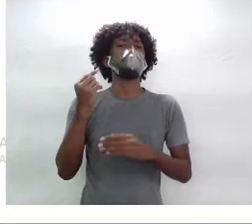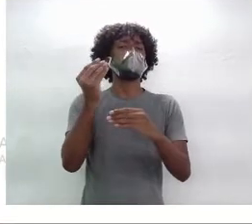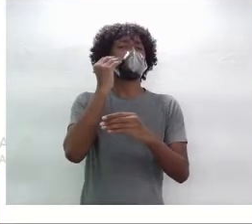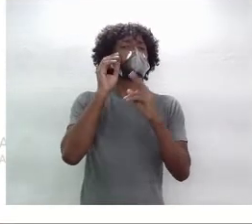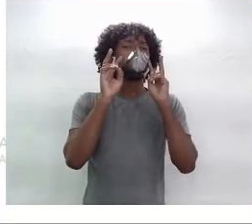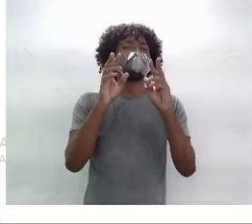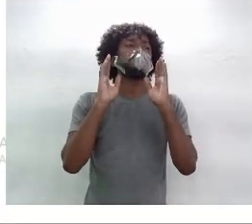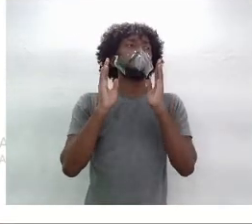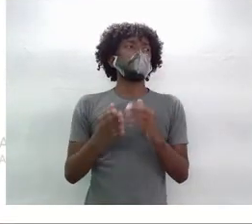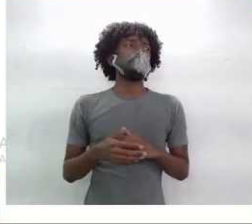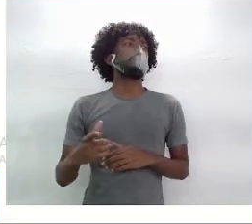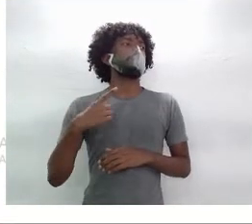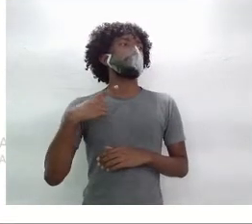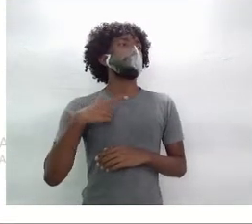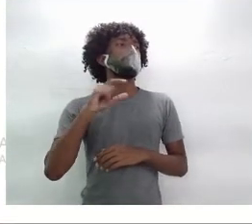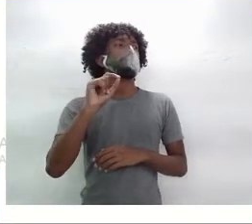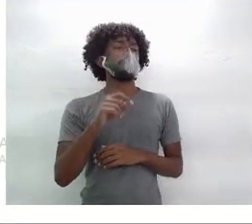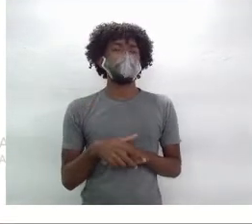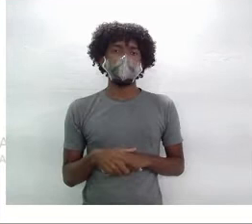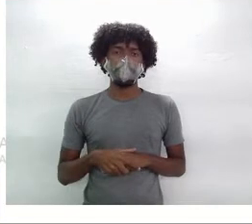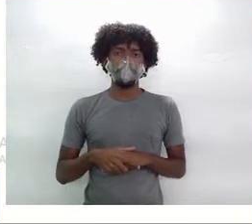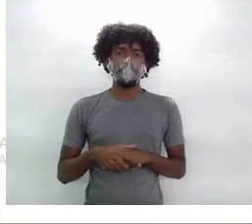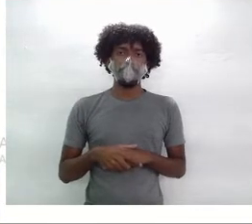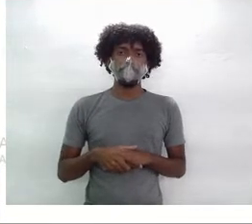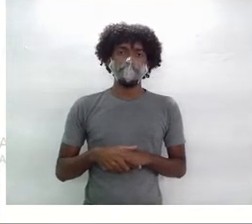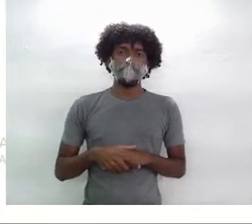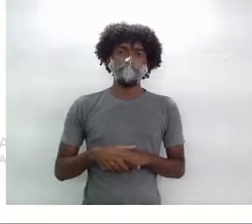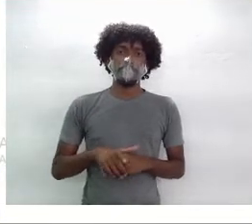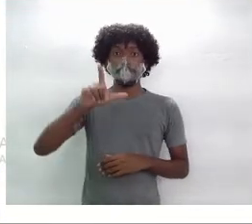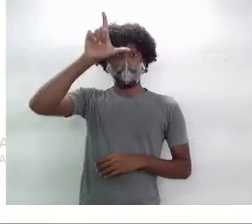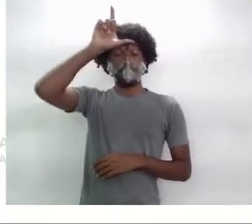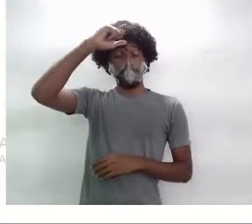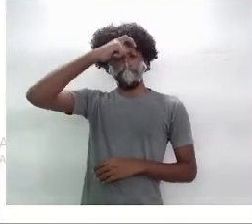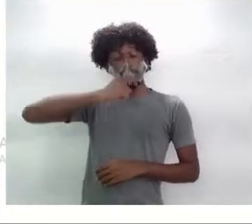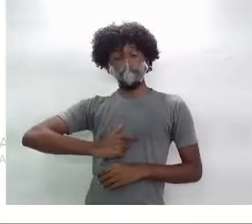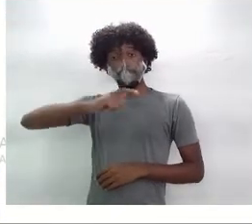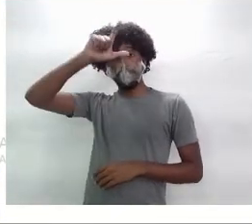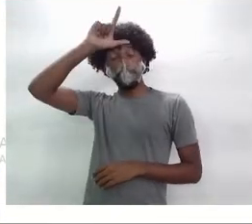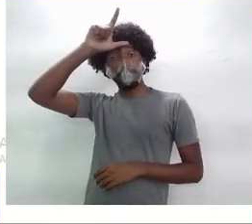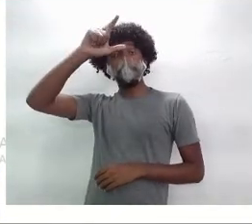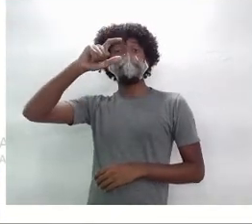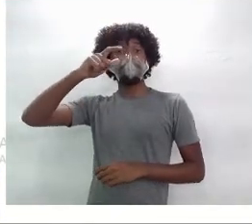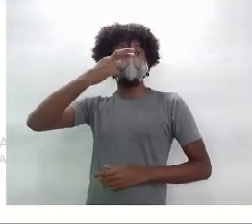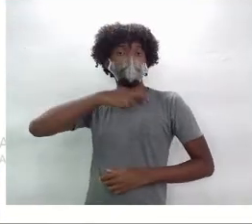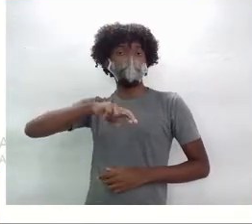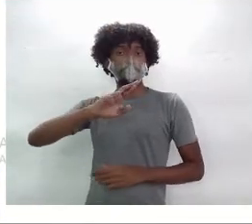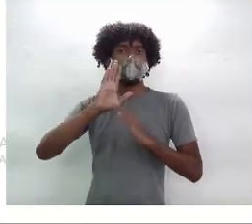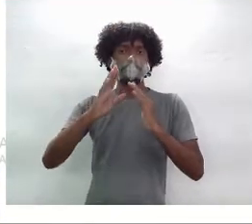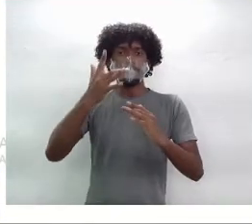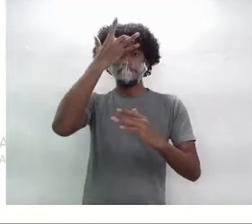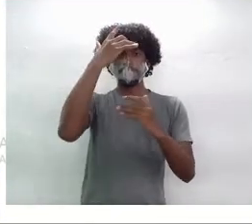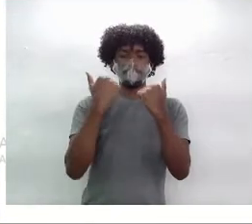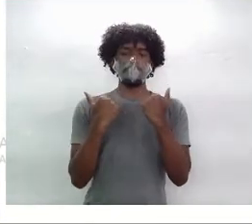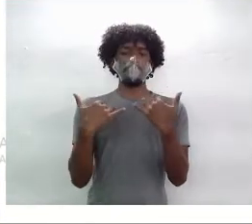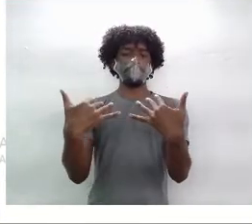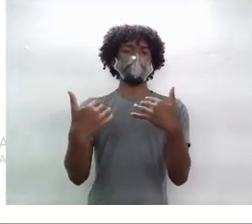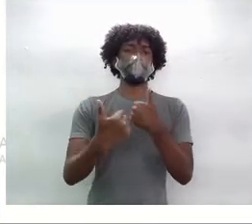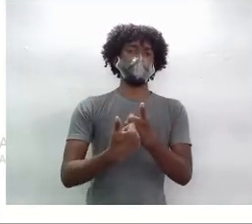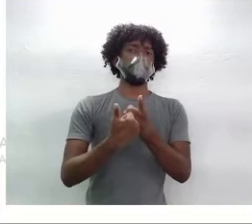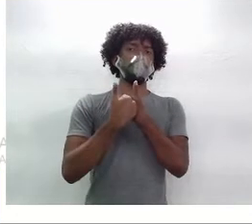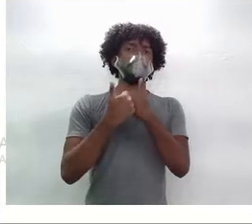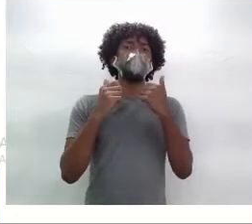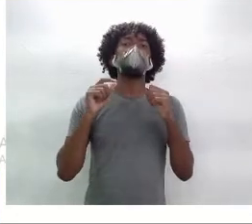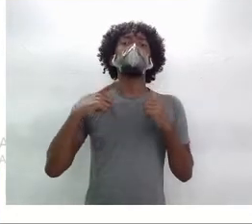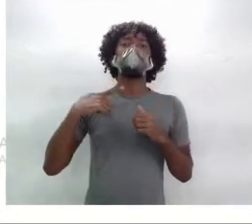nele? Nós vimos a seguinte questão: os líderes religiosos são vistos por seus seguidores como sendo